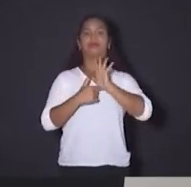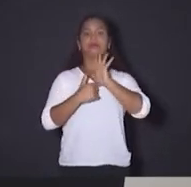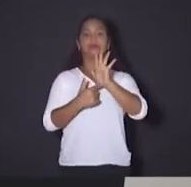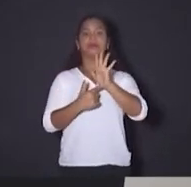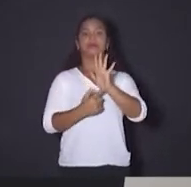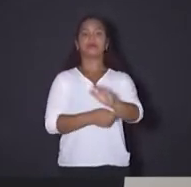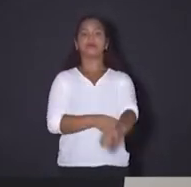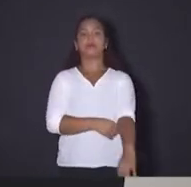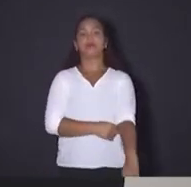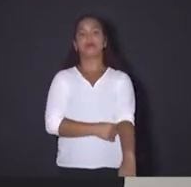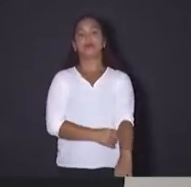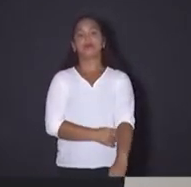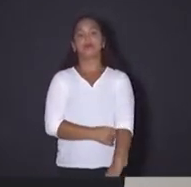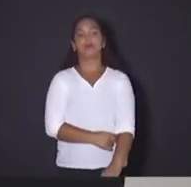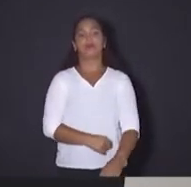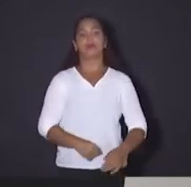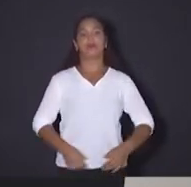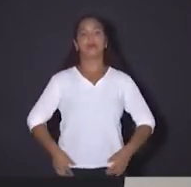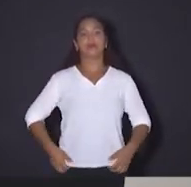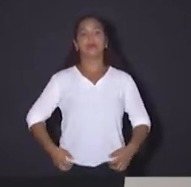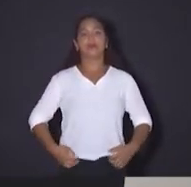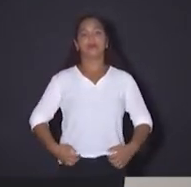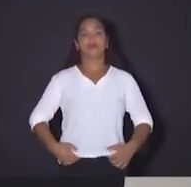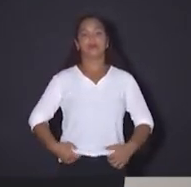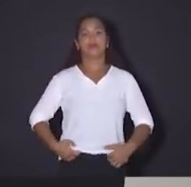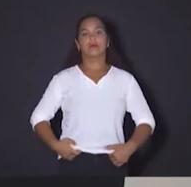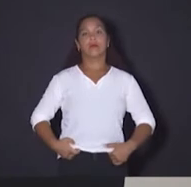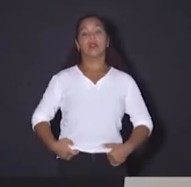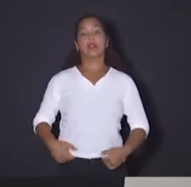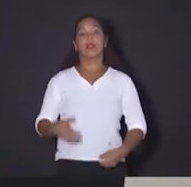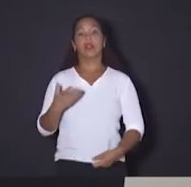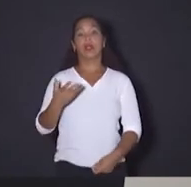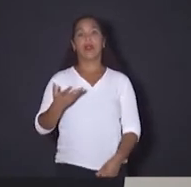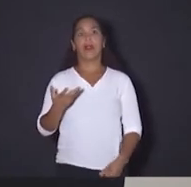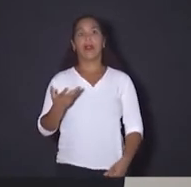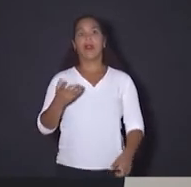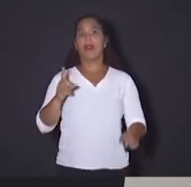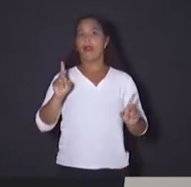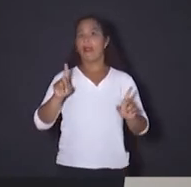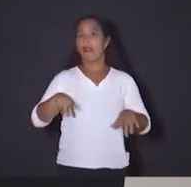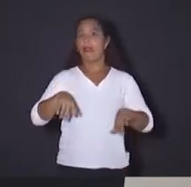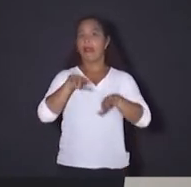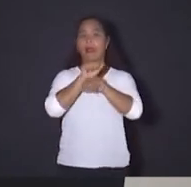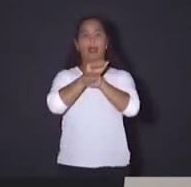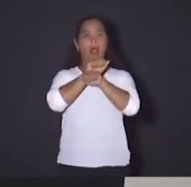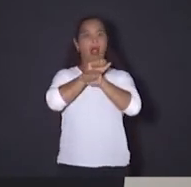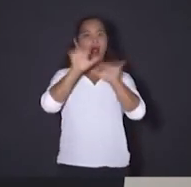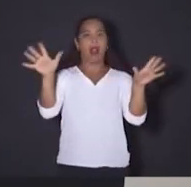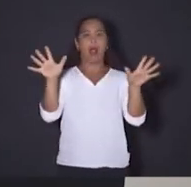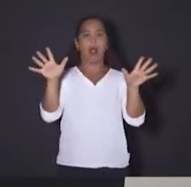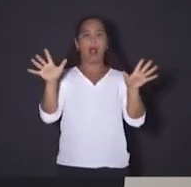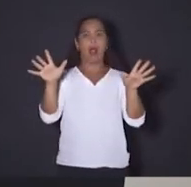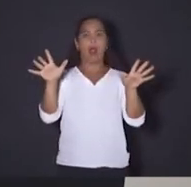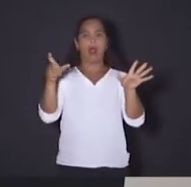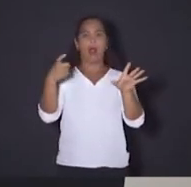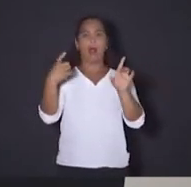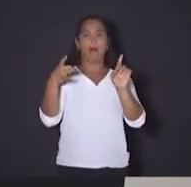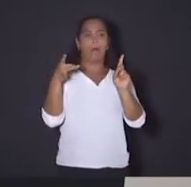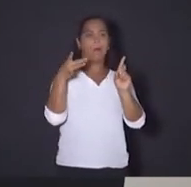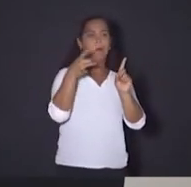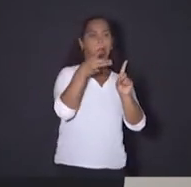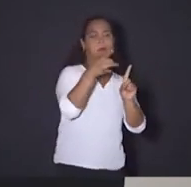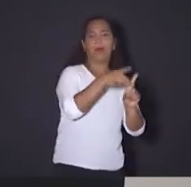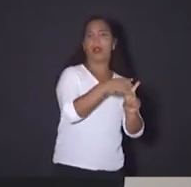aqui é então gostaria de dizer não seria óbvio dizer não se mata homossexuais